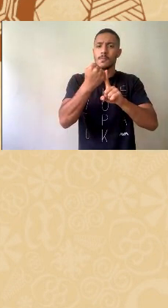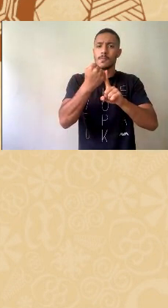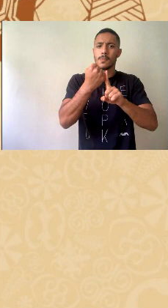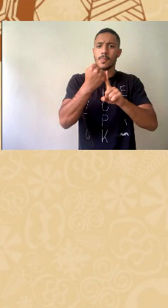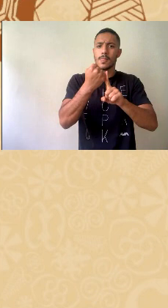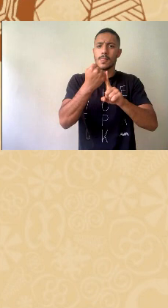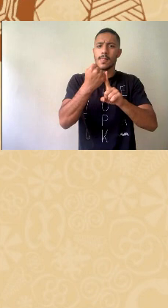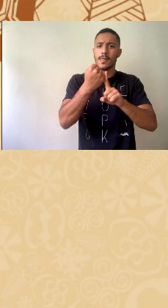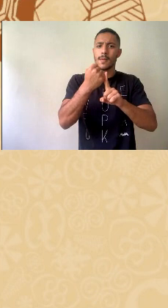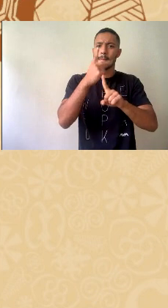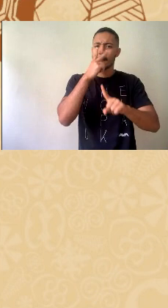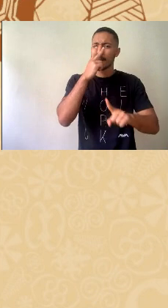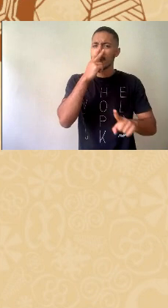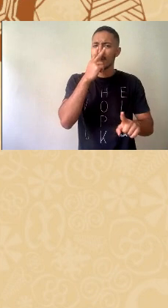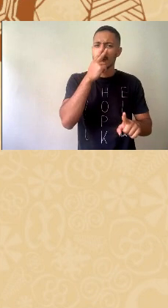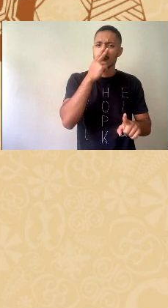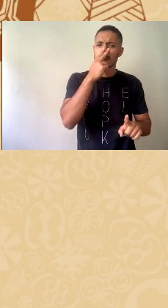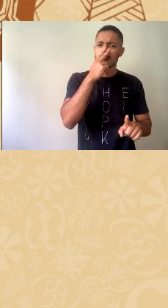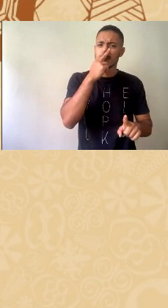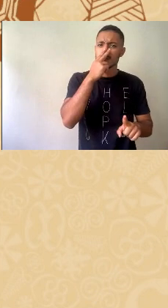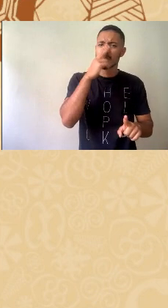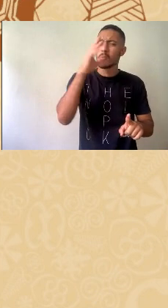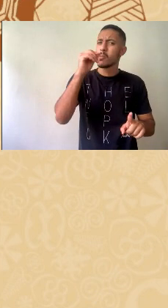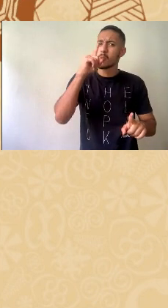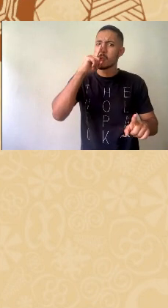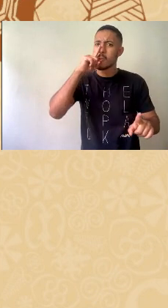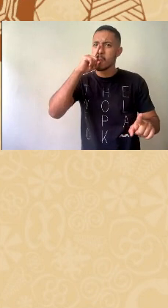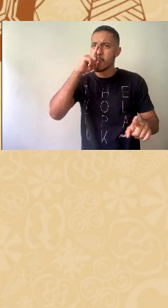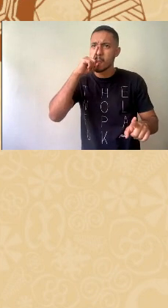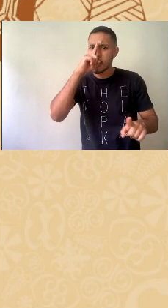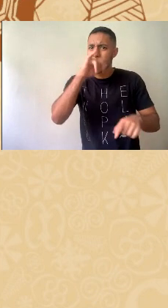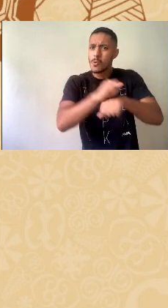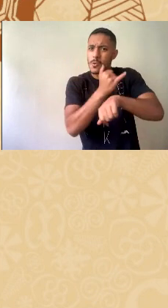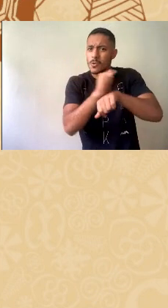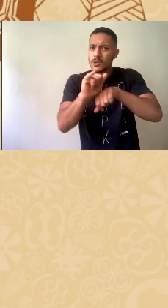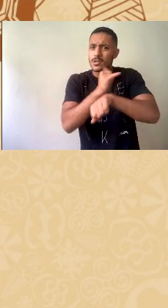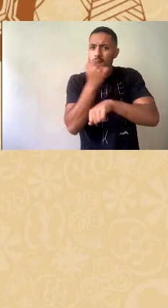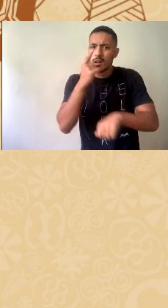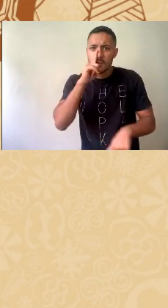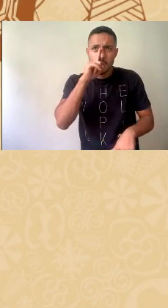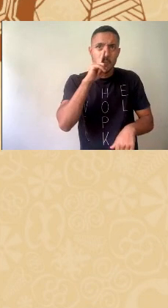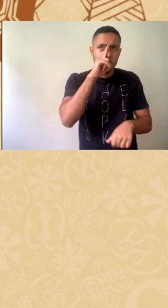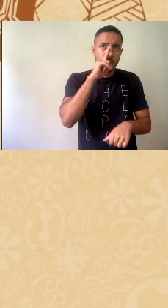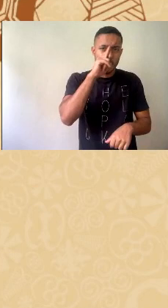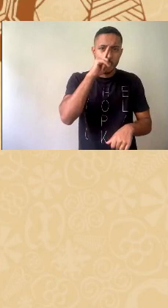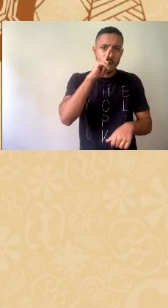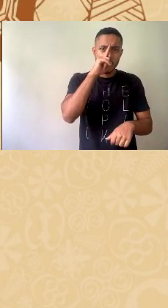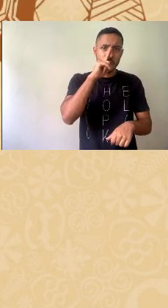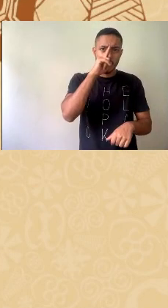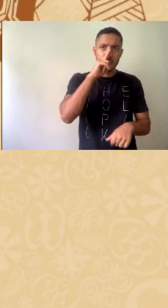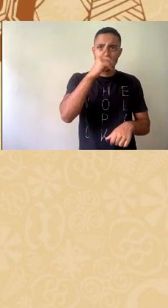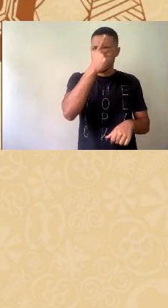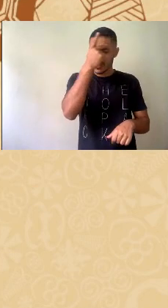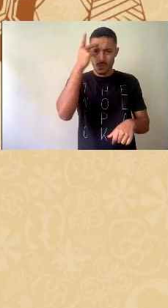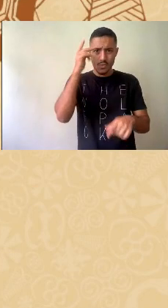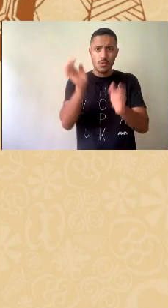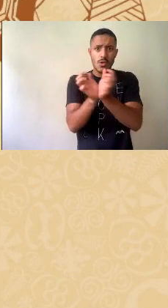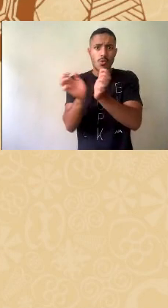me parece uma estratégia e que extremamente perigosa para a manutenção do status quo da branquitude.